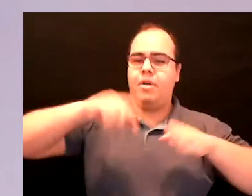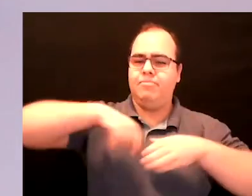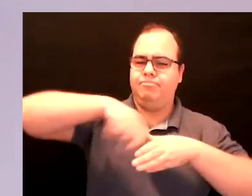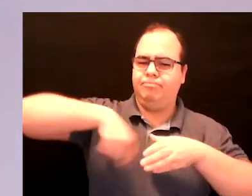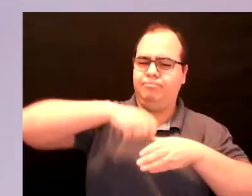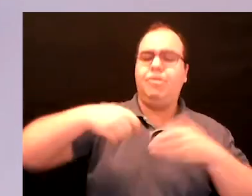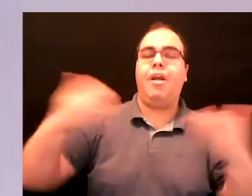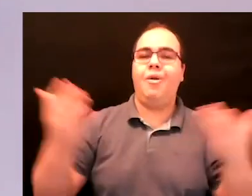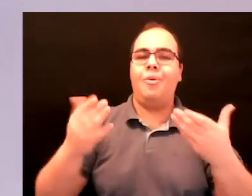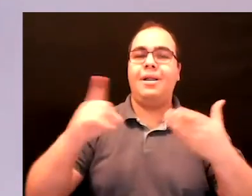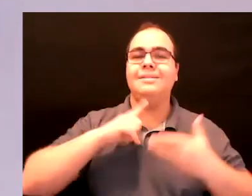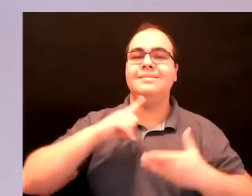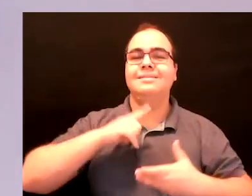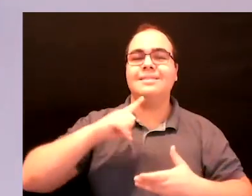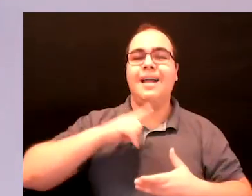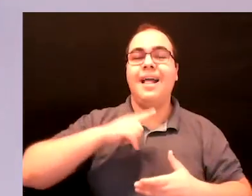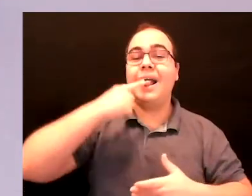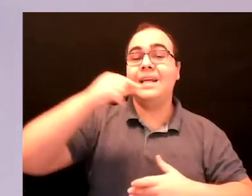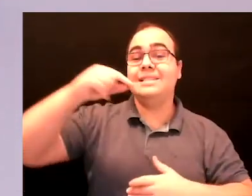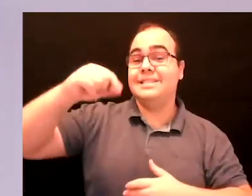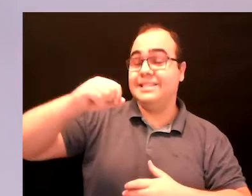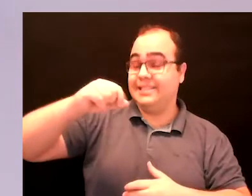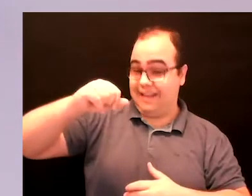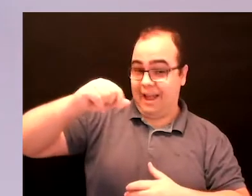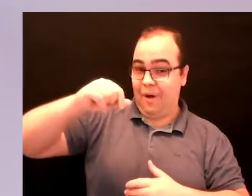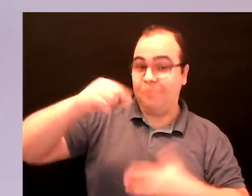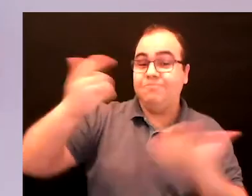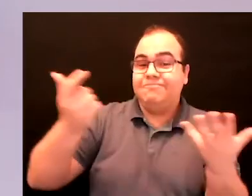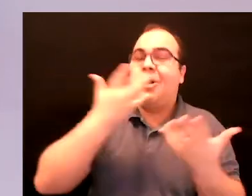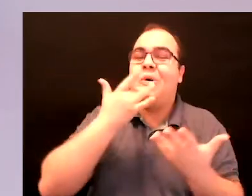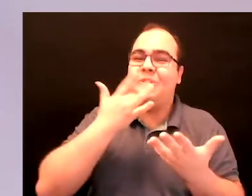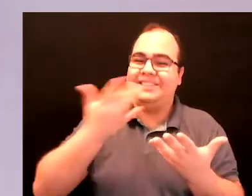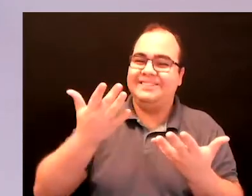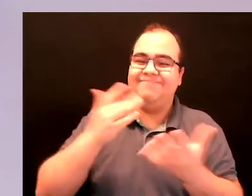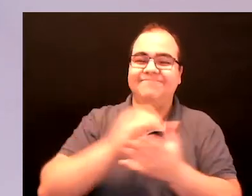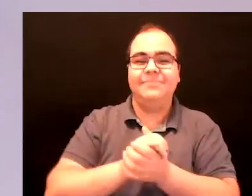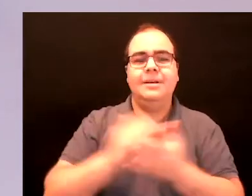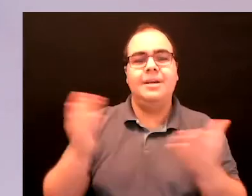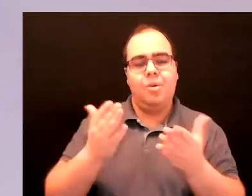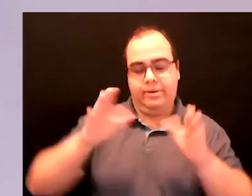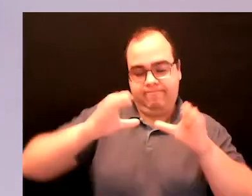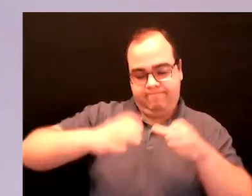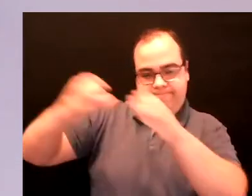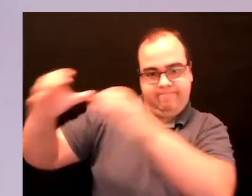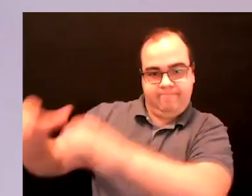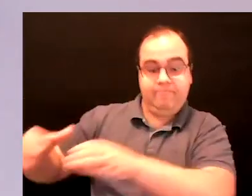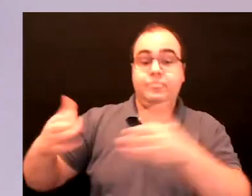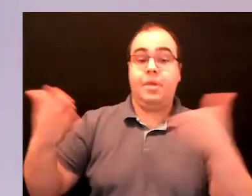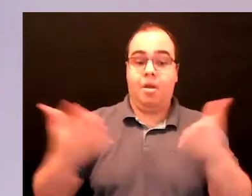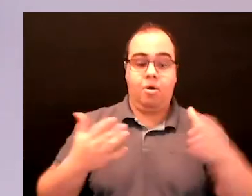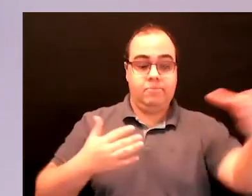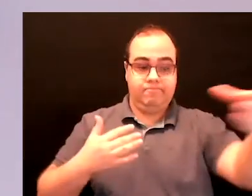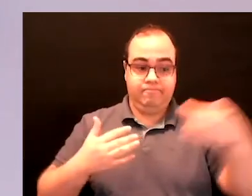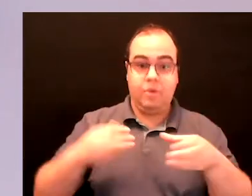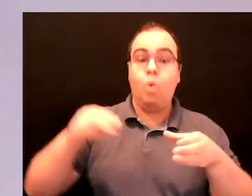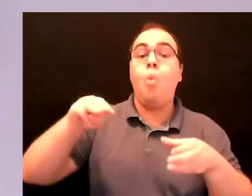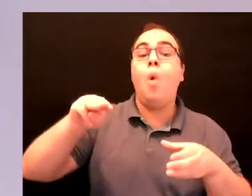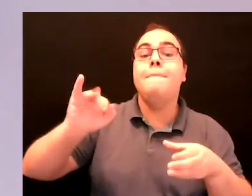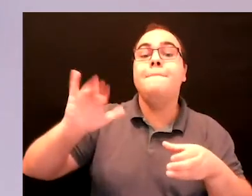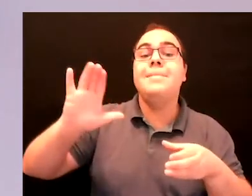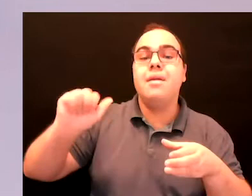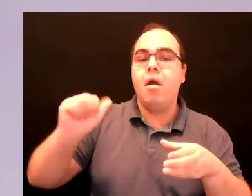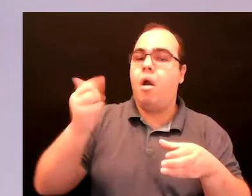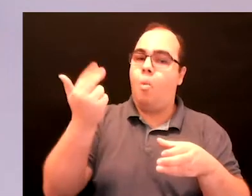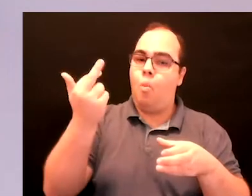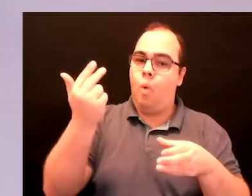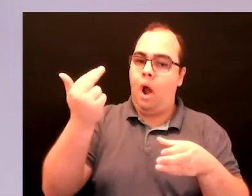Homogêneo, a gente tem o nosso sal colorido. Vou deixar ele aqui de lado e vou fazer a mesma coisa com a mica.